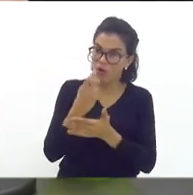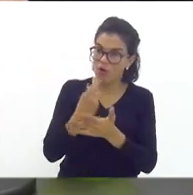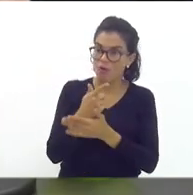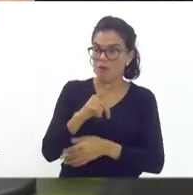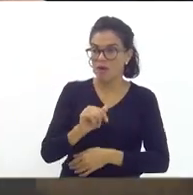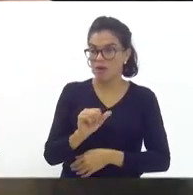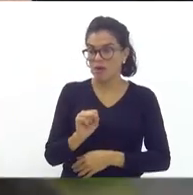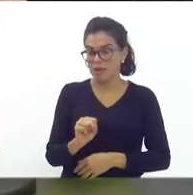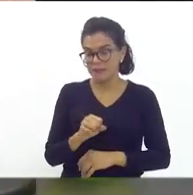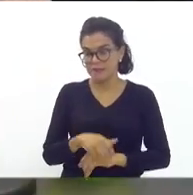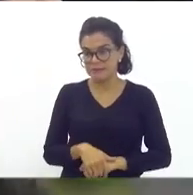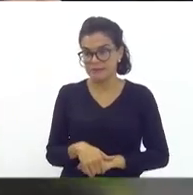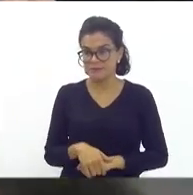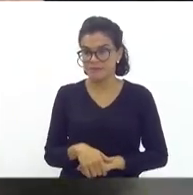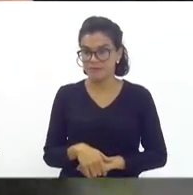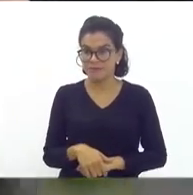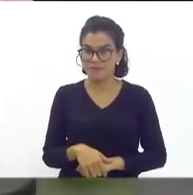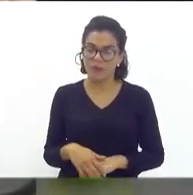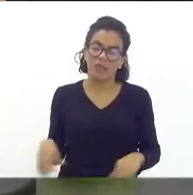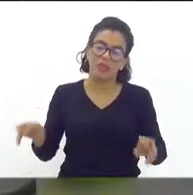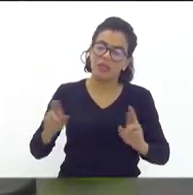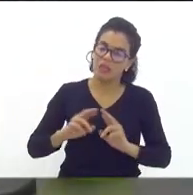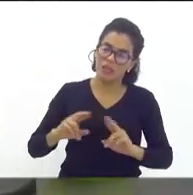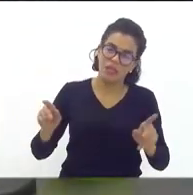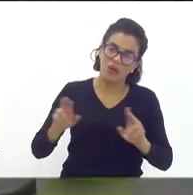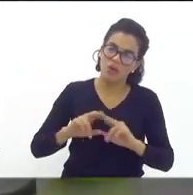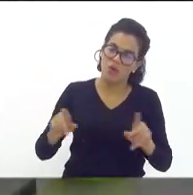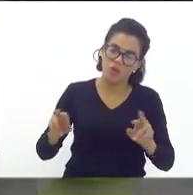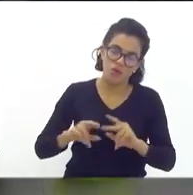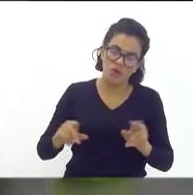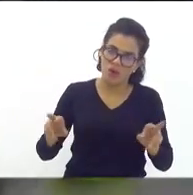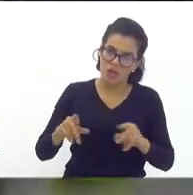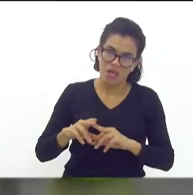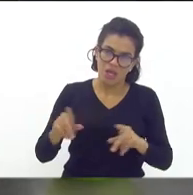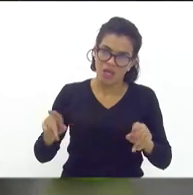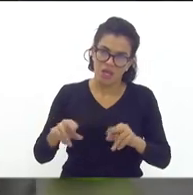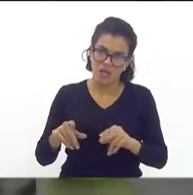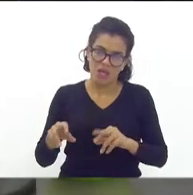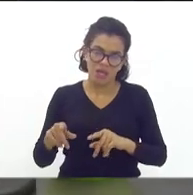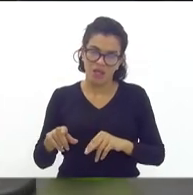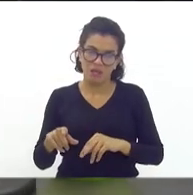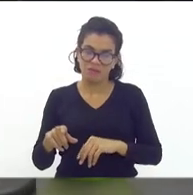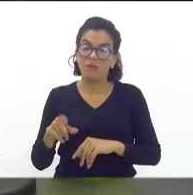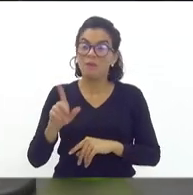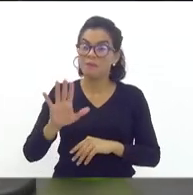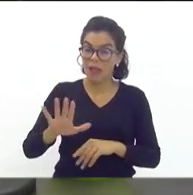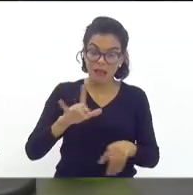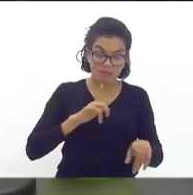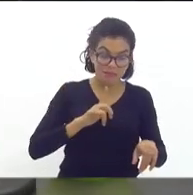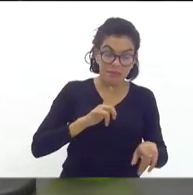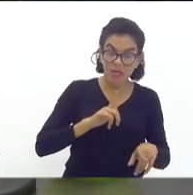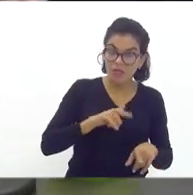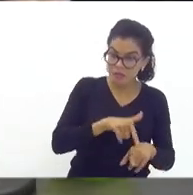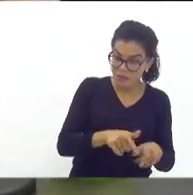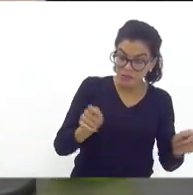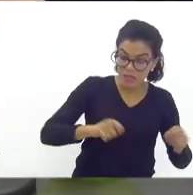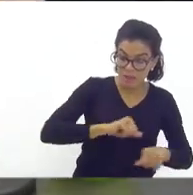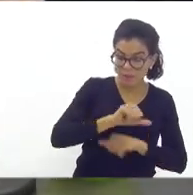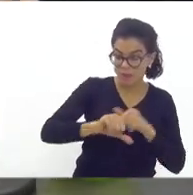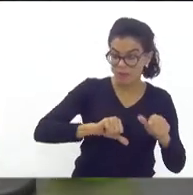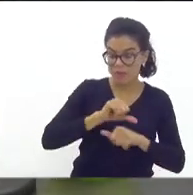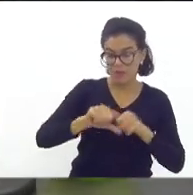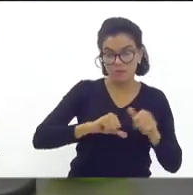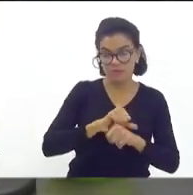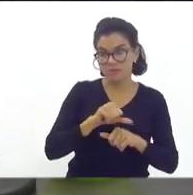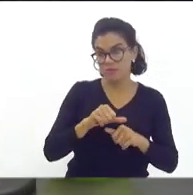é não não tem nada ali que não possa ser modificado para beneficiar o